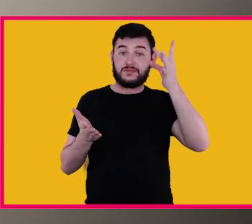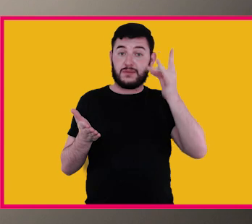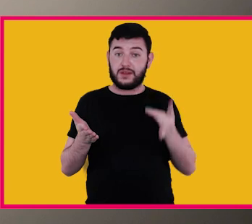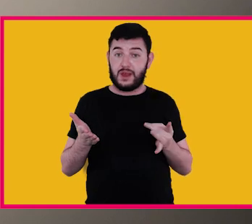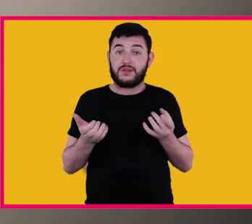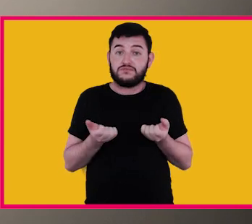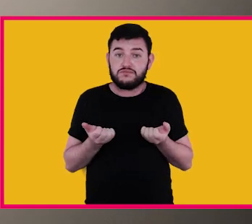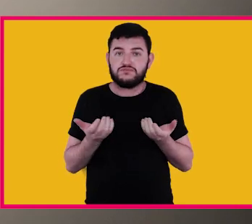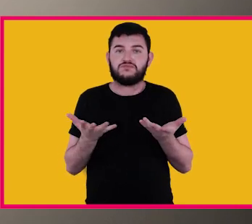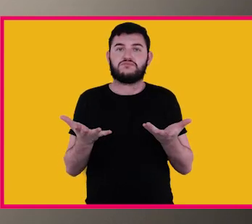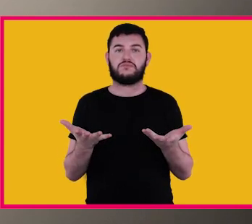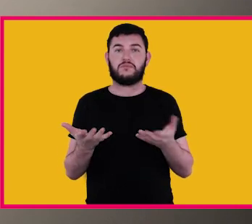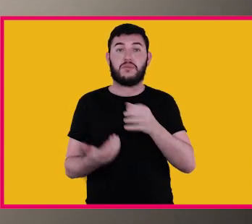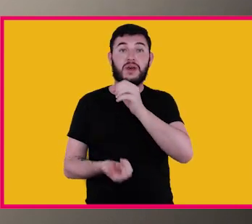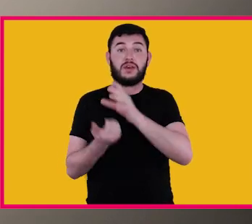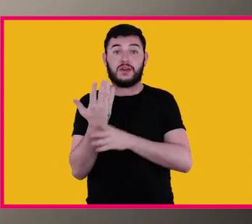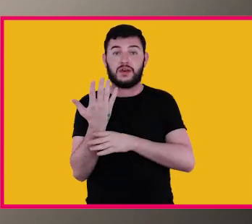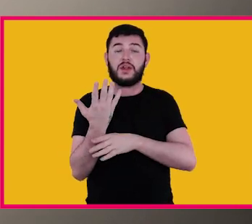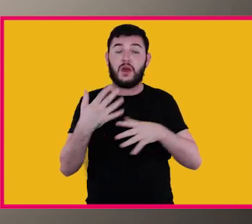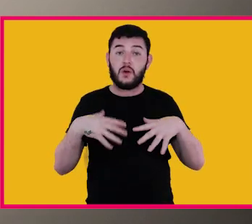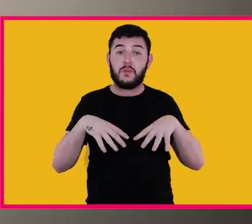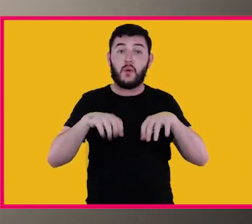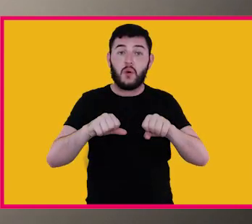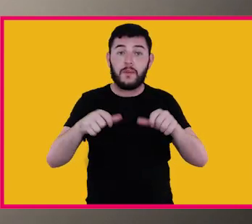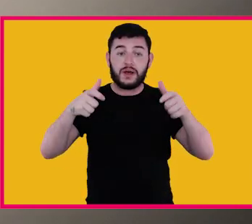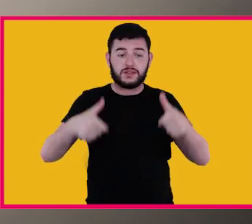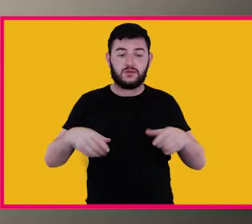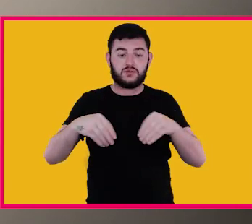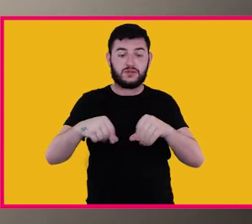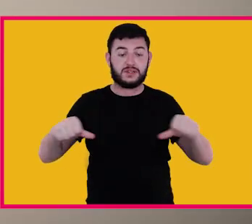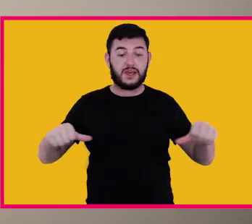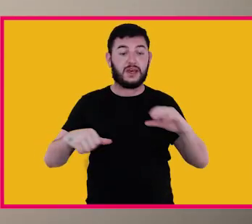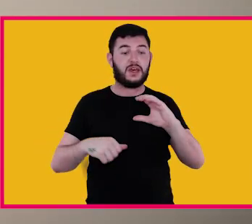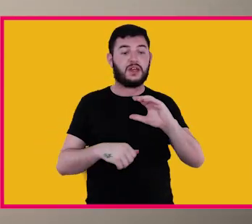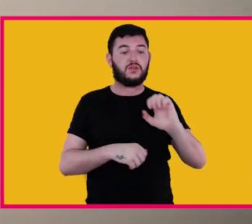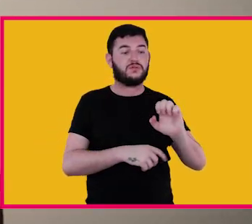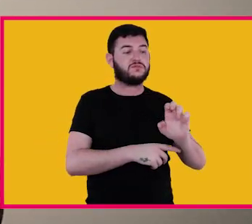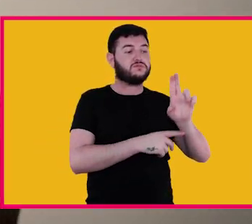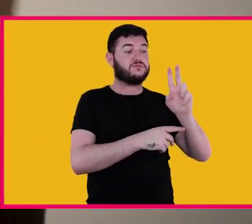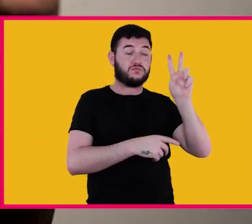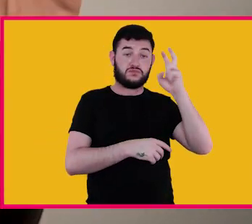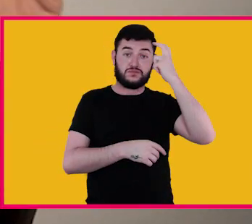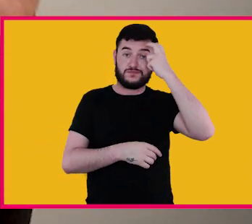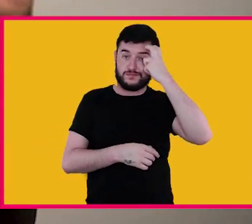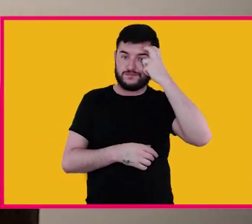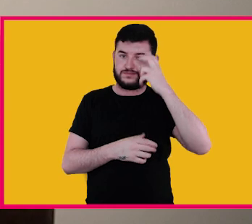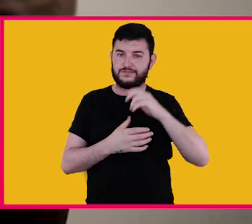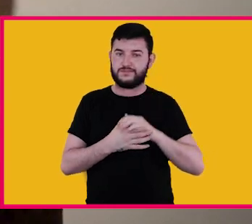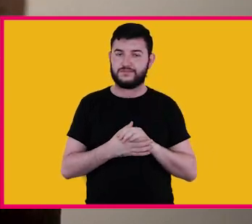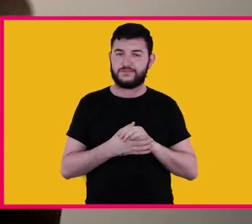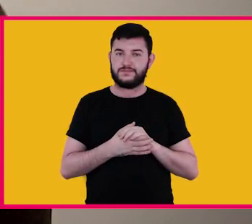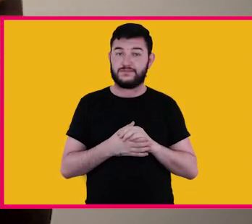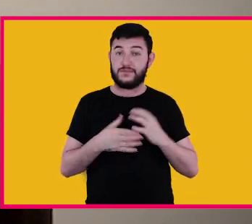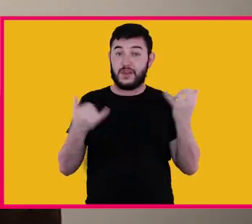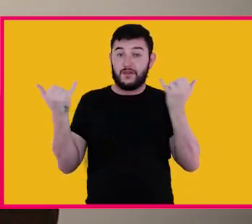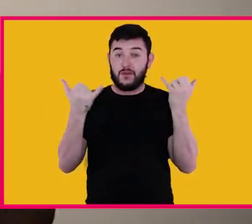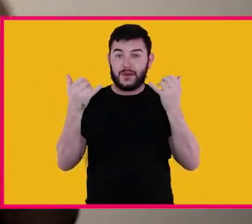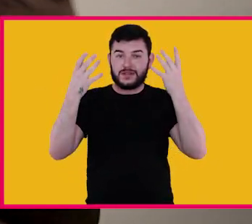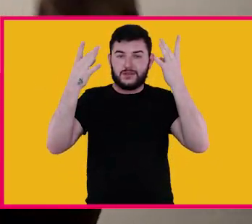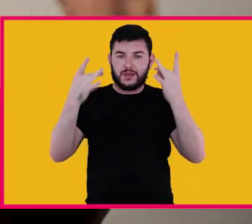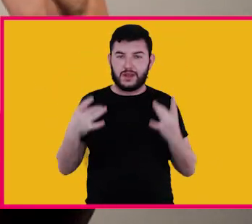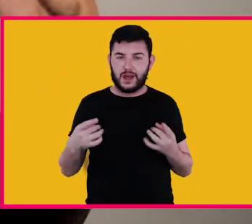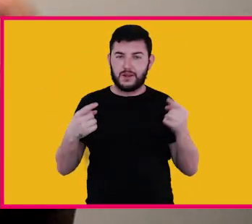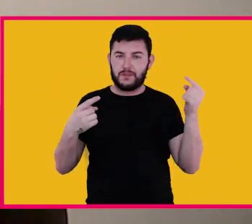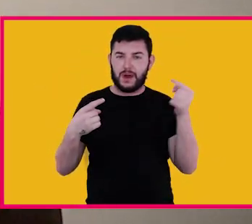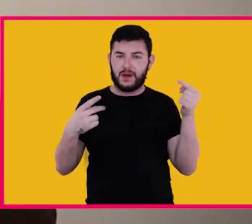elementos necessários para criar uma ocupação de qualidade nos terrenos dos Céus da Cultura. Agora que a gente já conheceu todos os itens que compõem esse